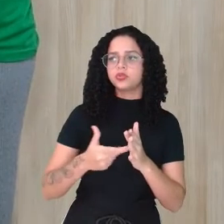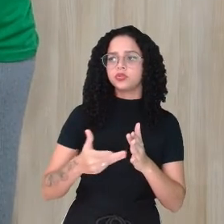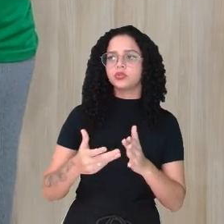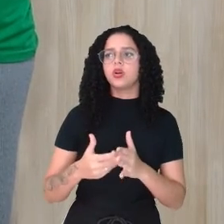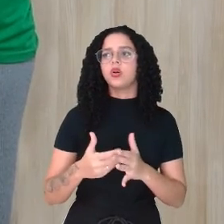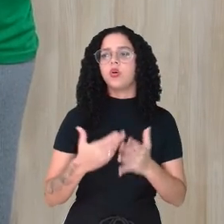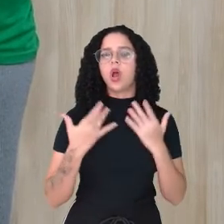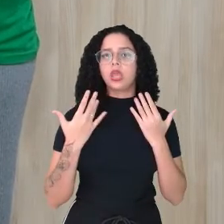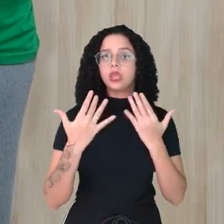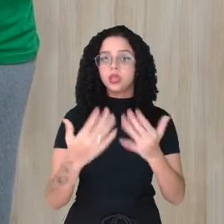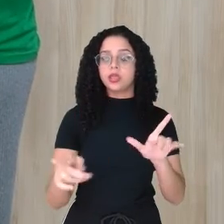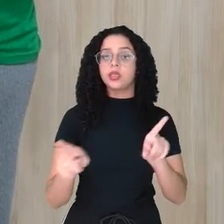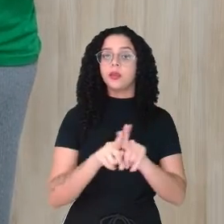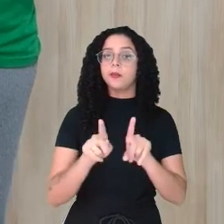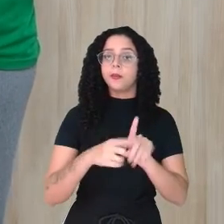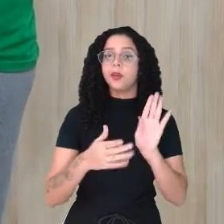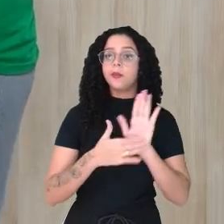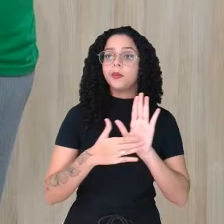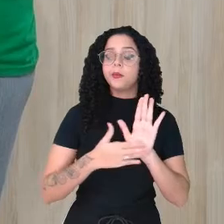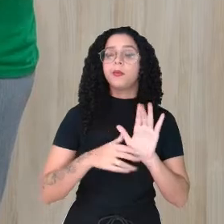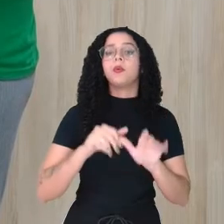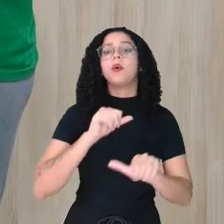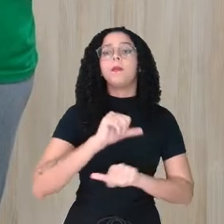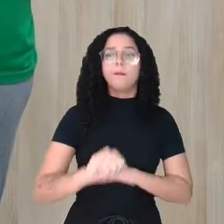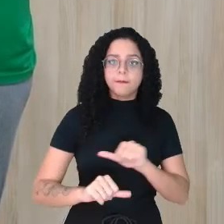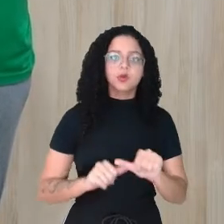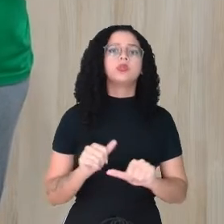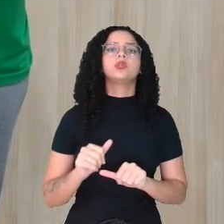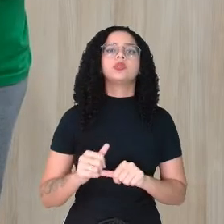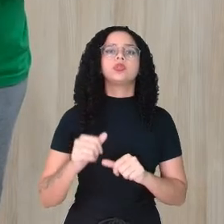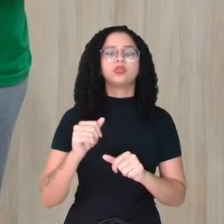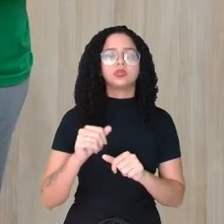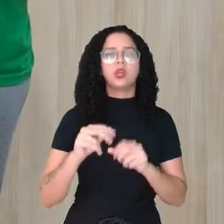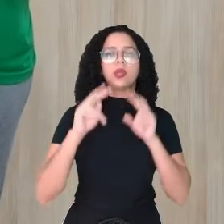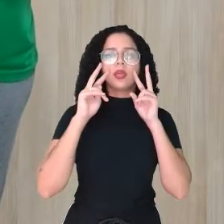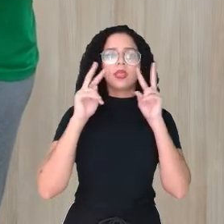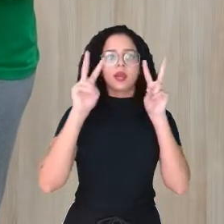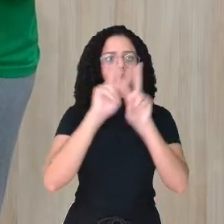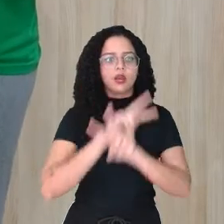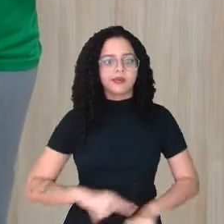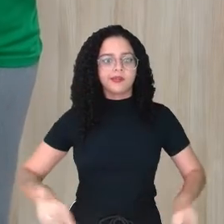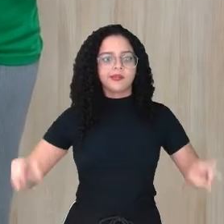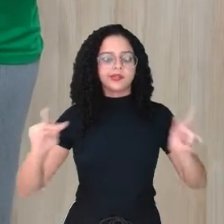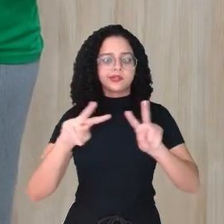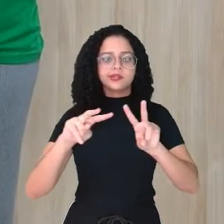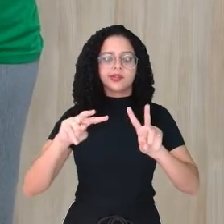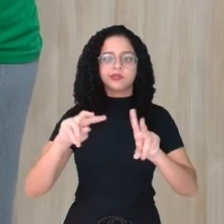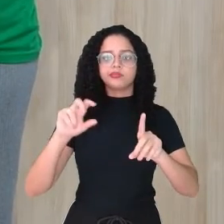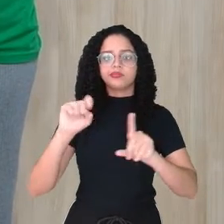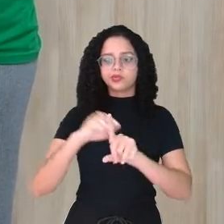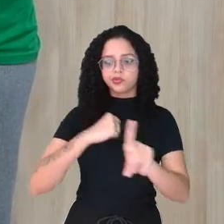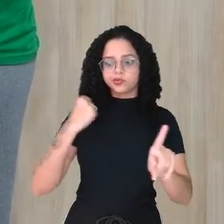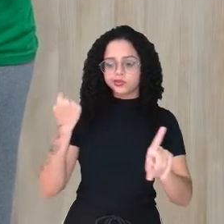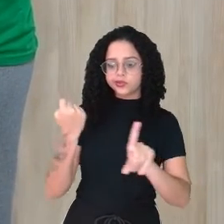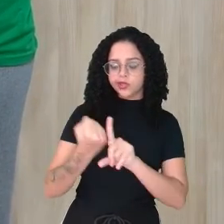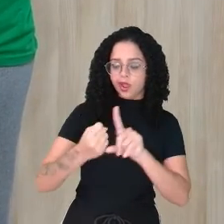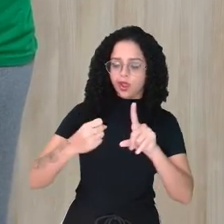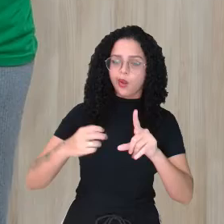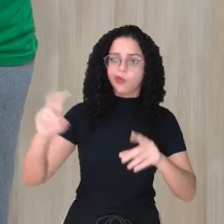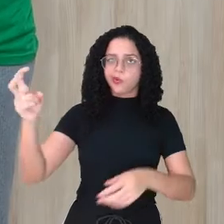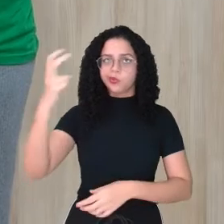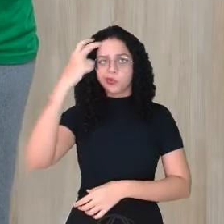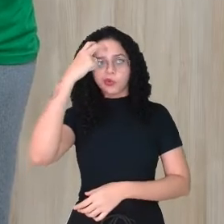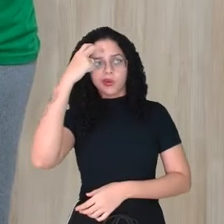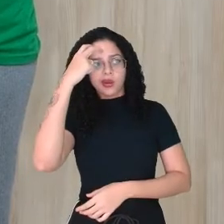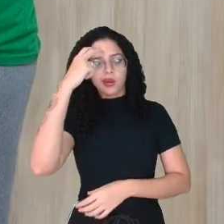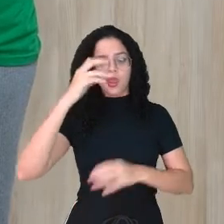também propõe uma mudança também na visão social, cultural, ética também, né,